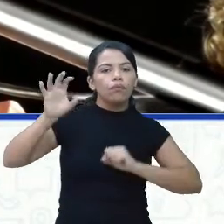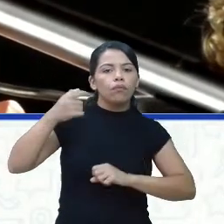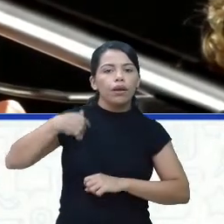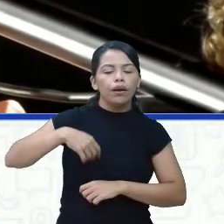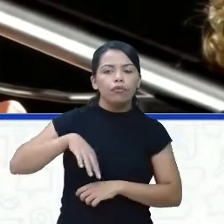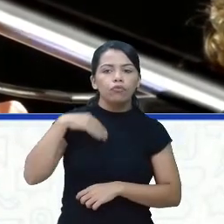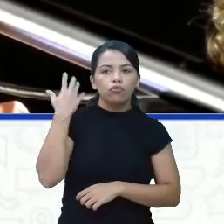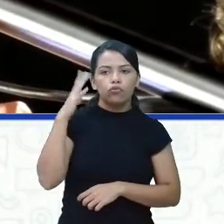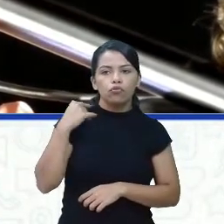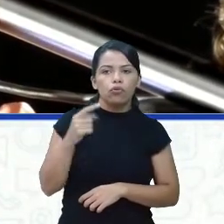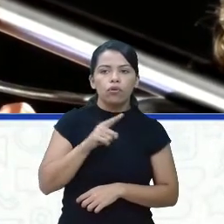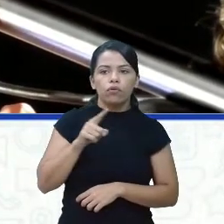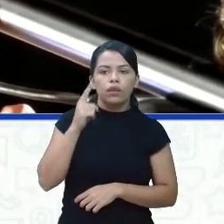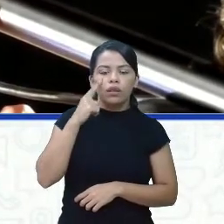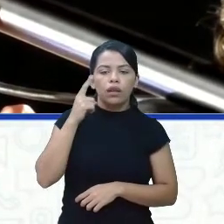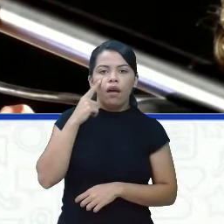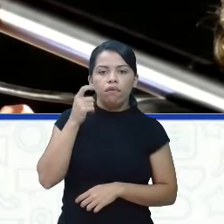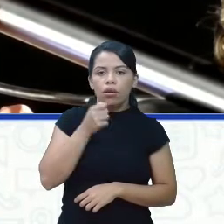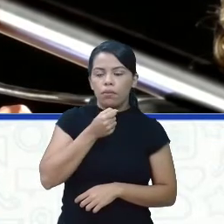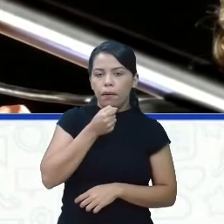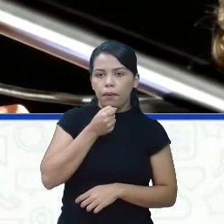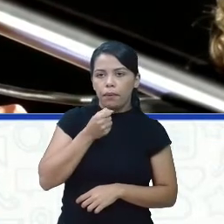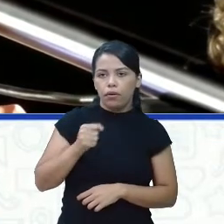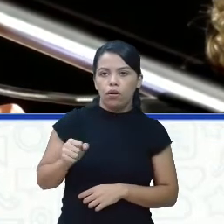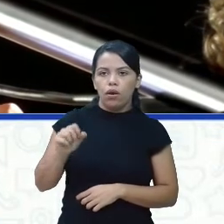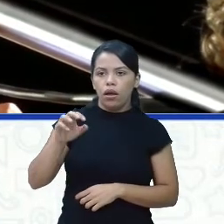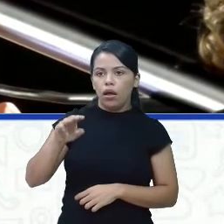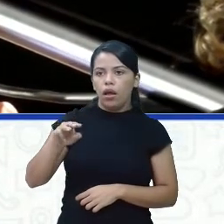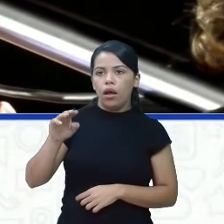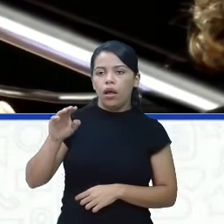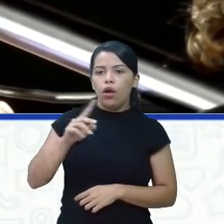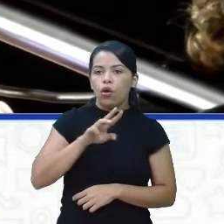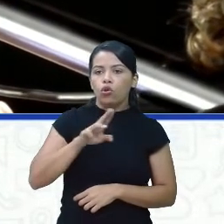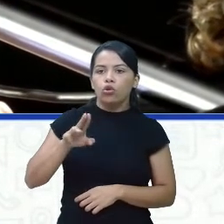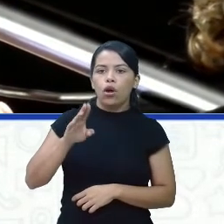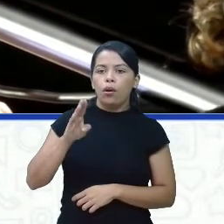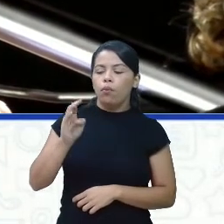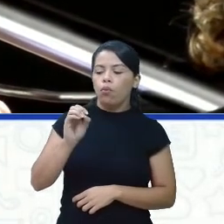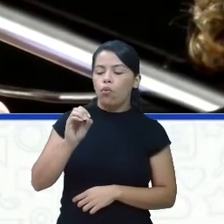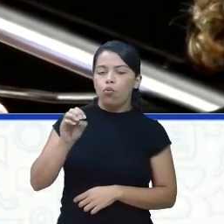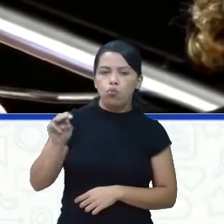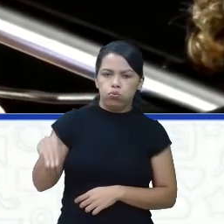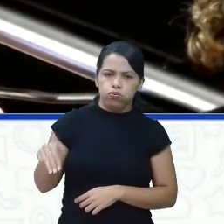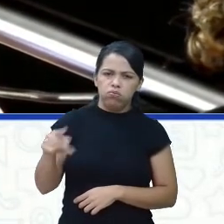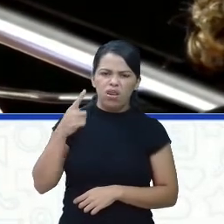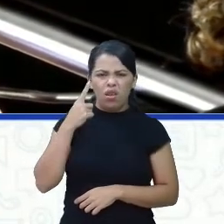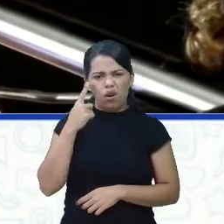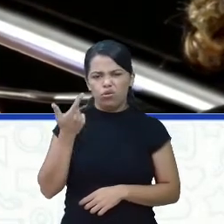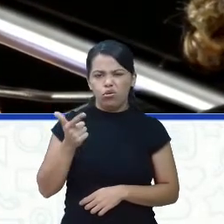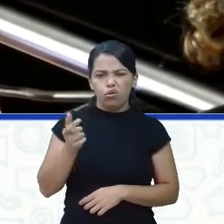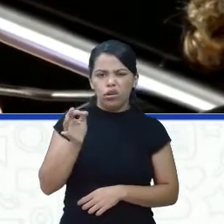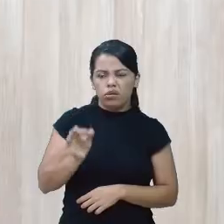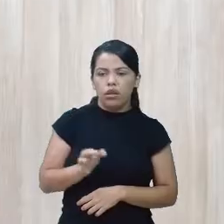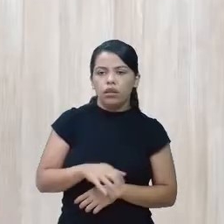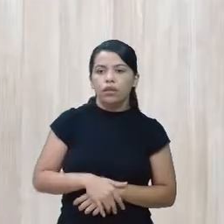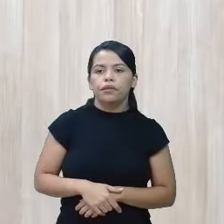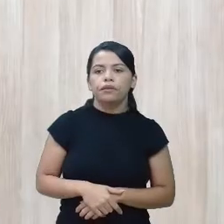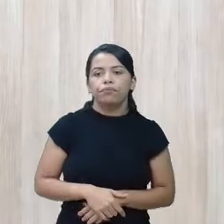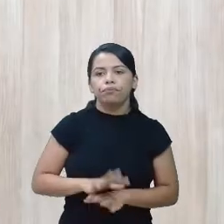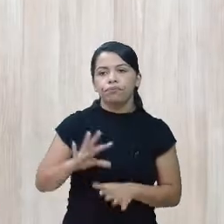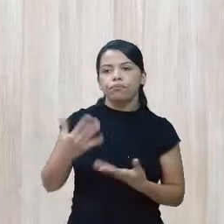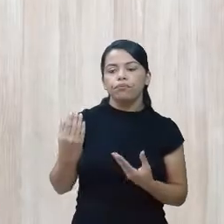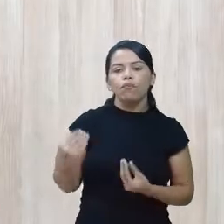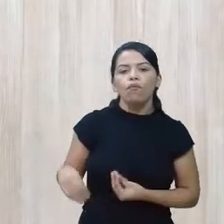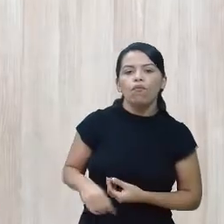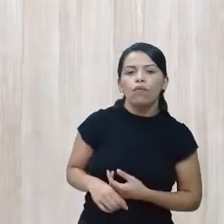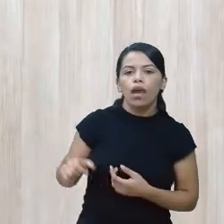chamado Boom, se eu não me engano, esse microfone, não tenho certeza, que ele capta os sons ambientes para serem colocados nos vídeos, nos